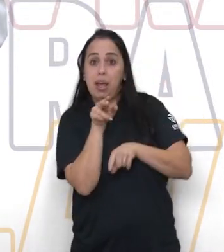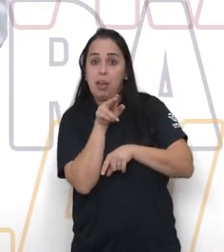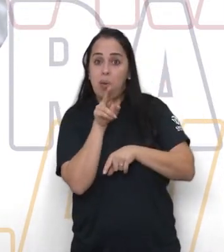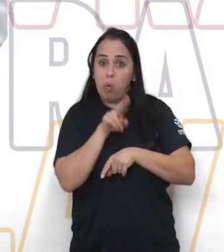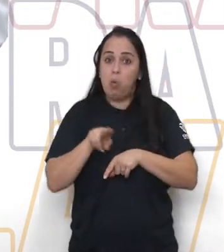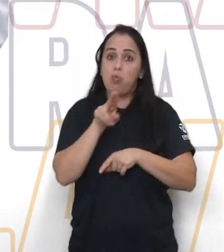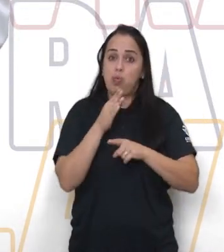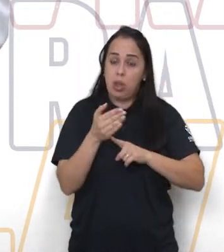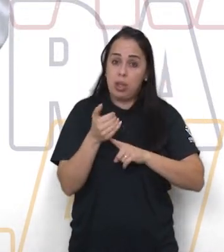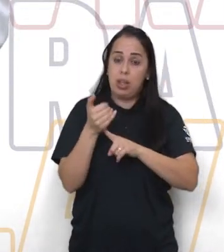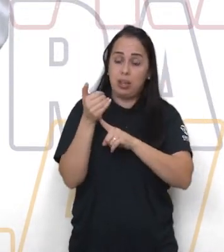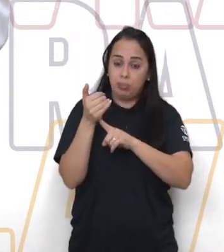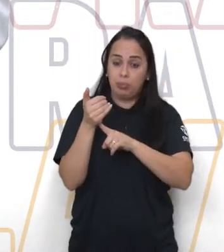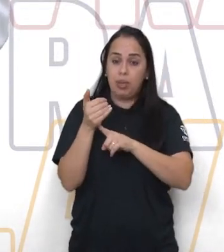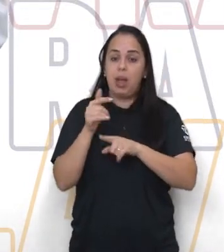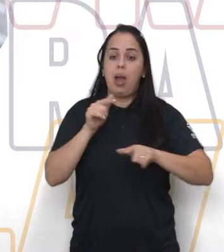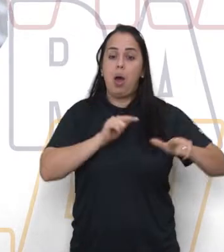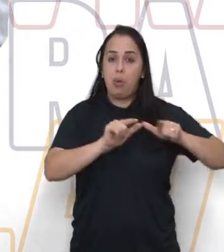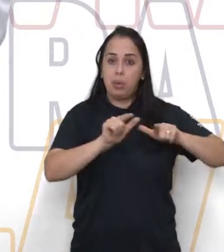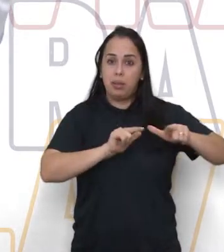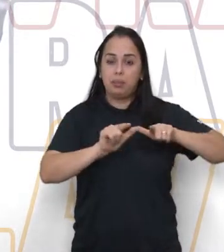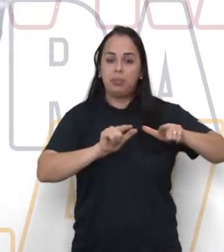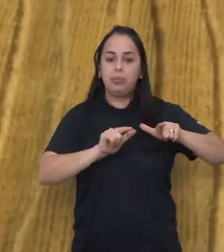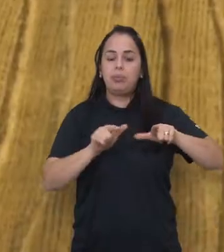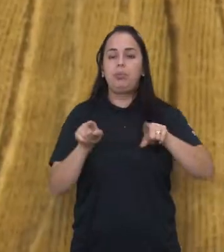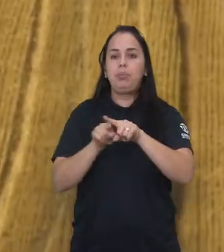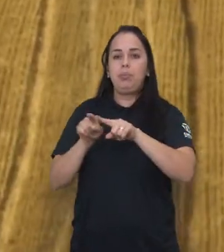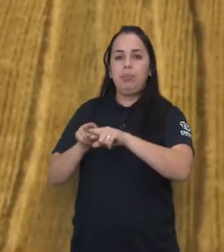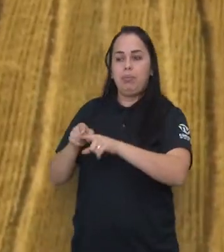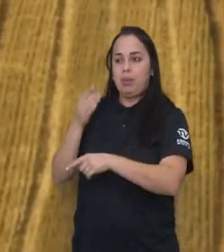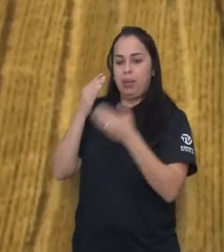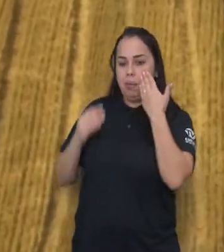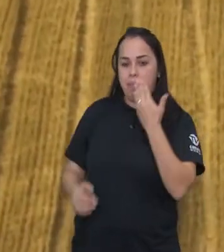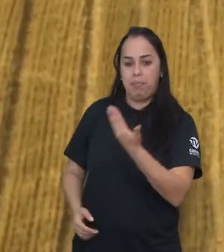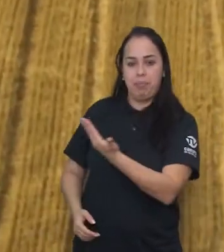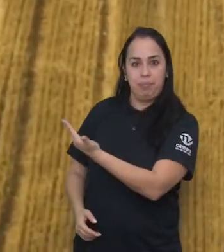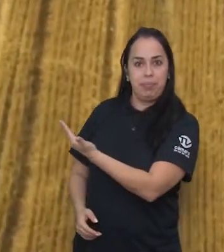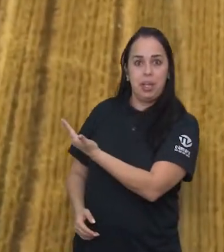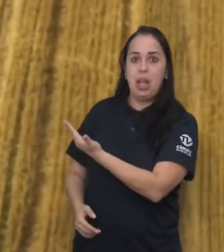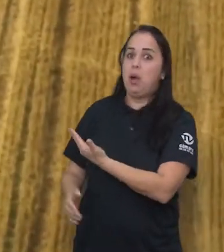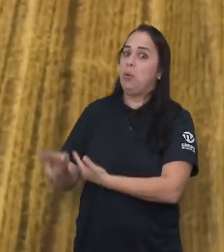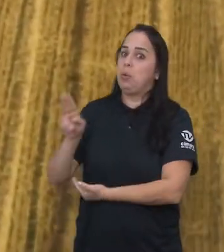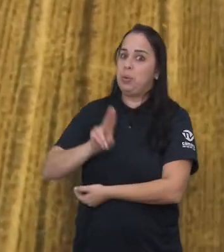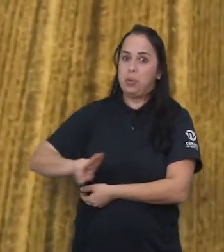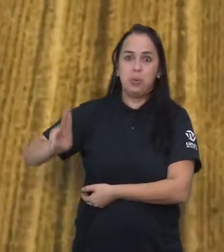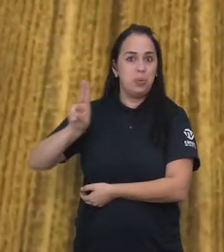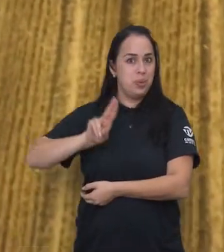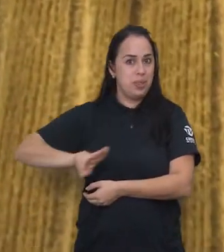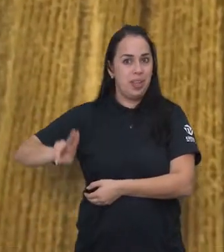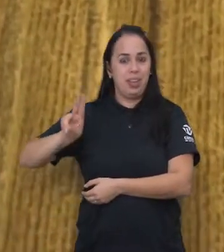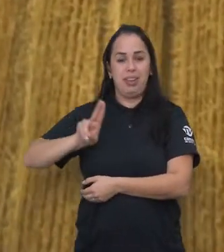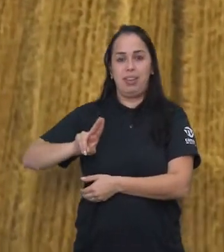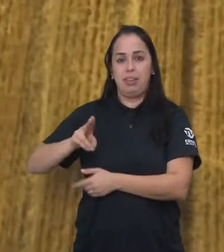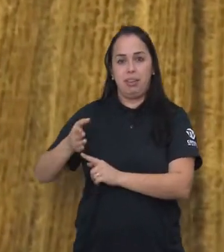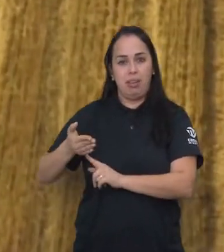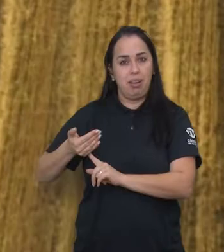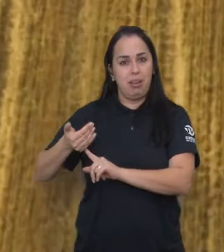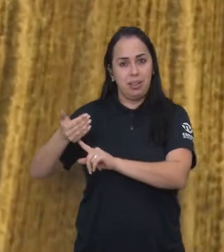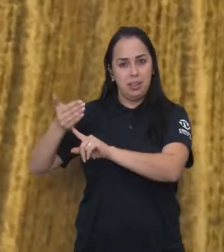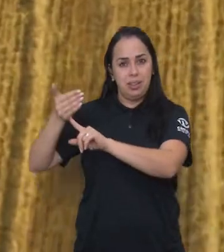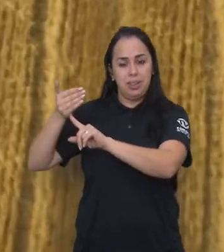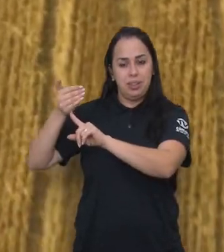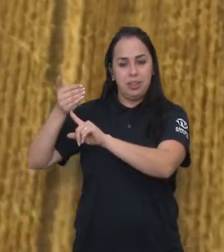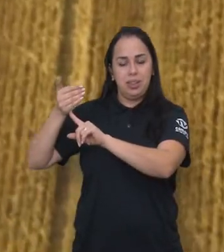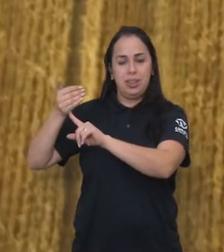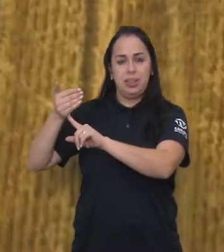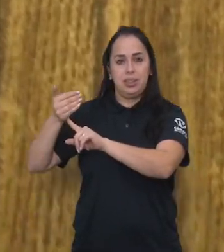explosivas São esses trabalhos o setor Agro ele usa muito das tecnologias